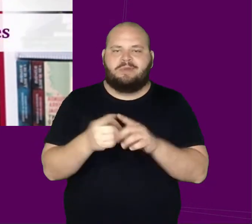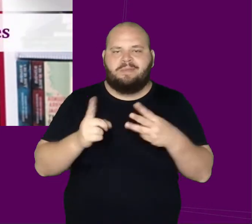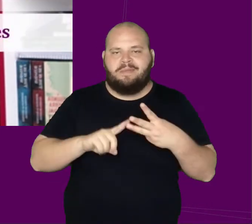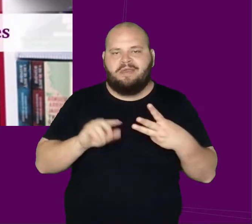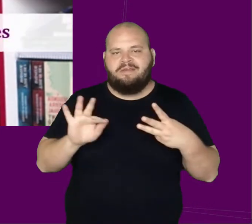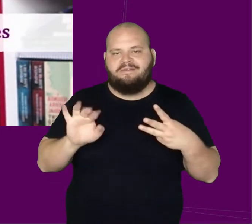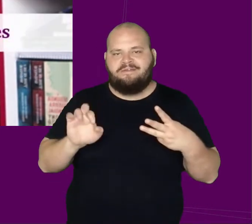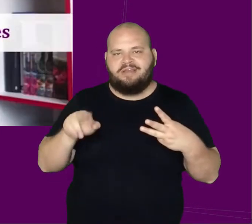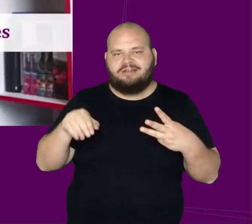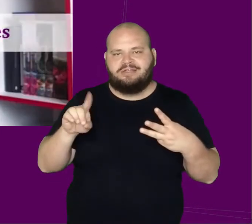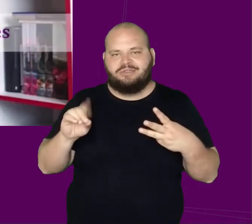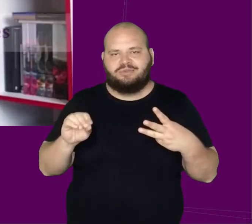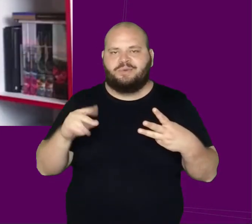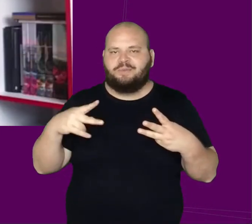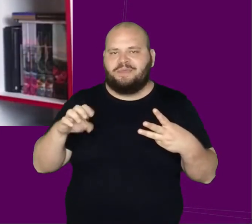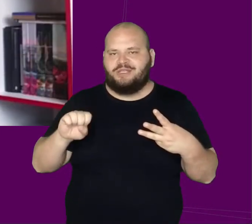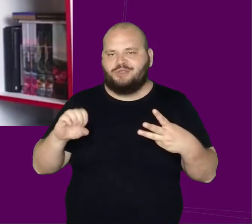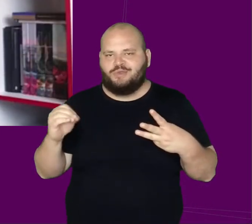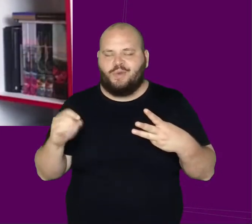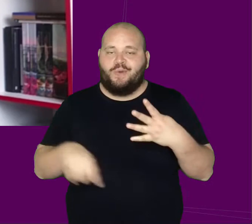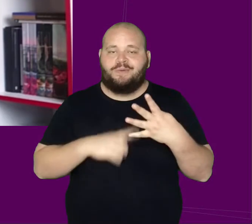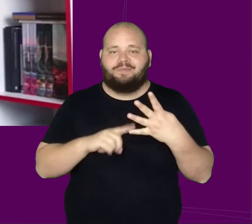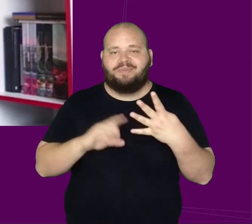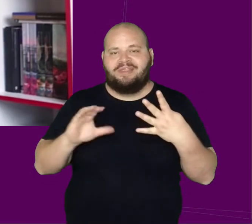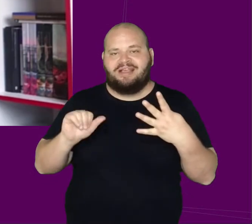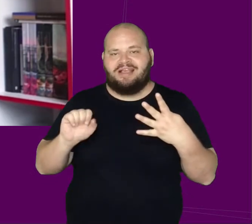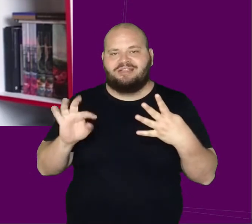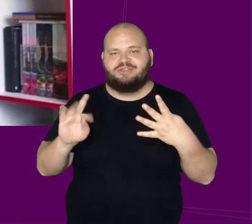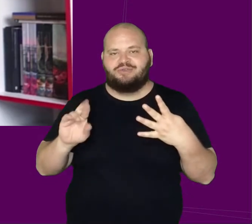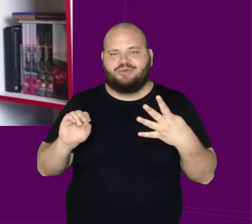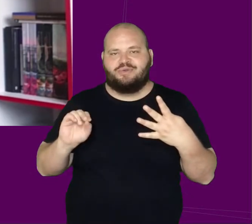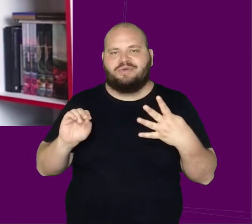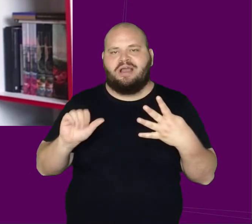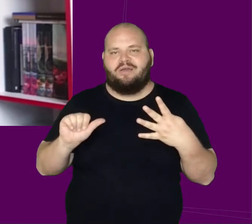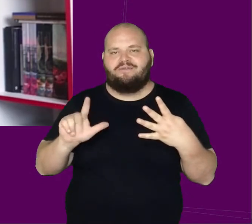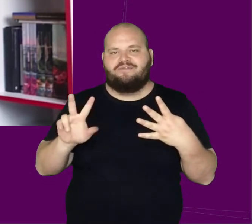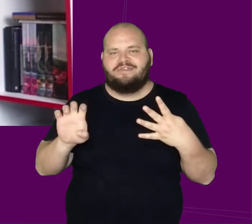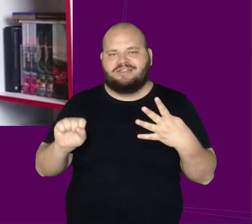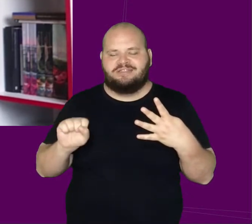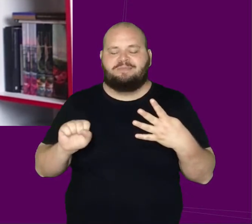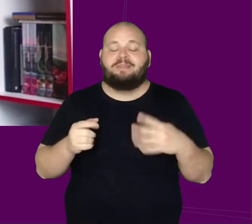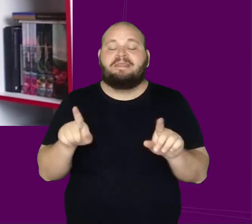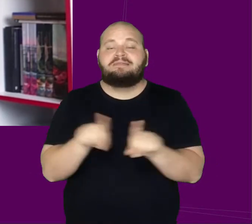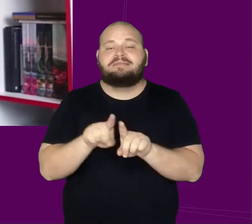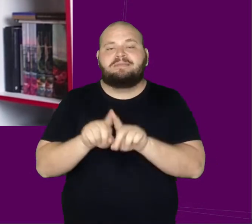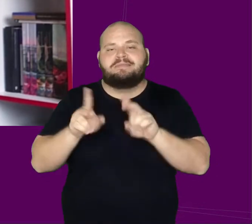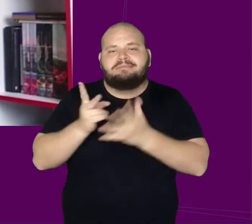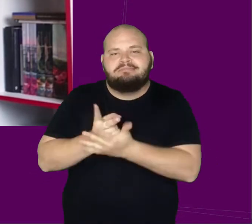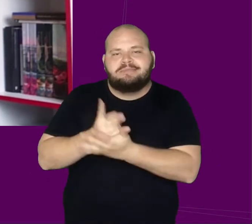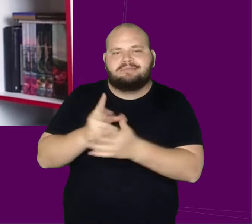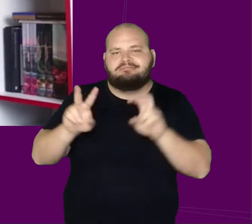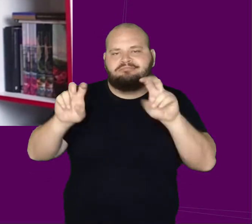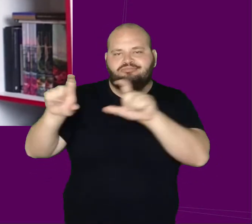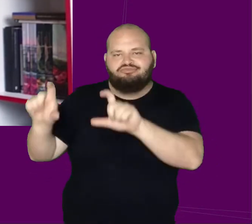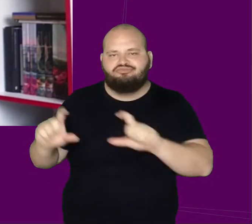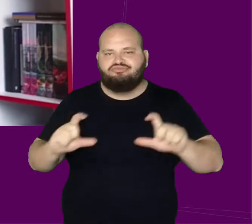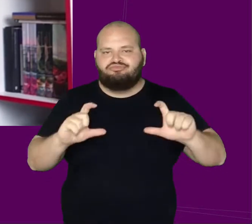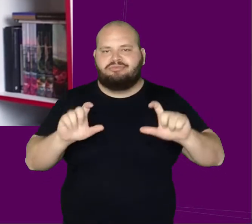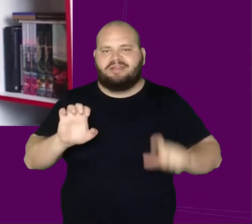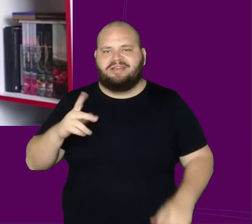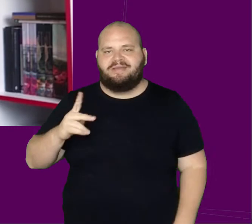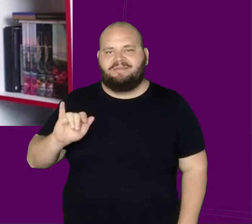do Castro Alves. Ela também cita todas as epígrafes que aparecem no texto das